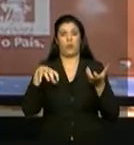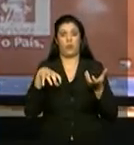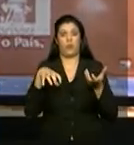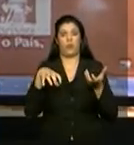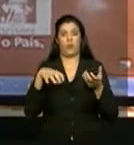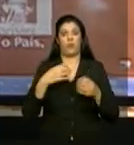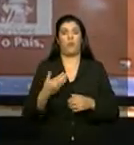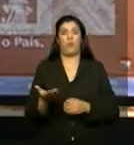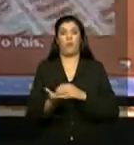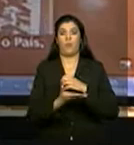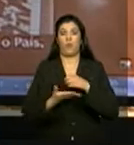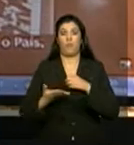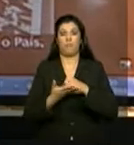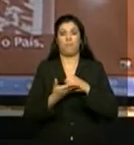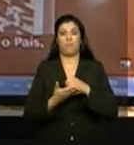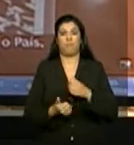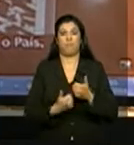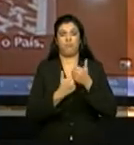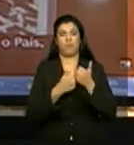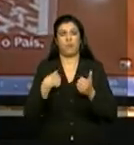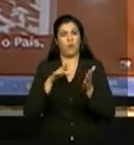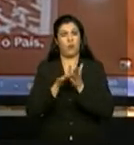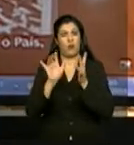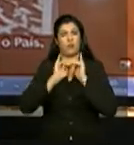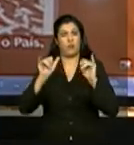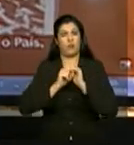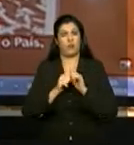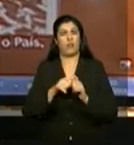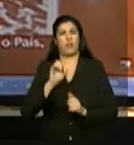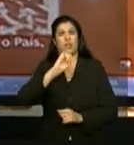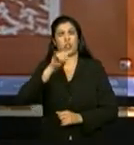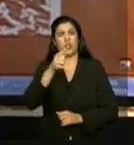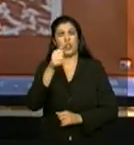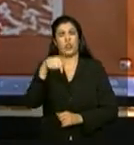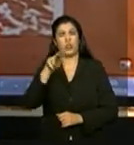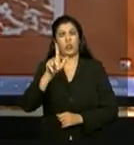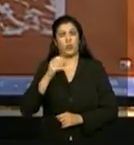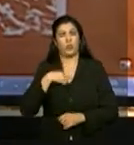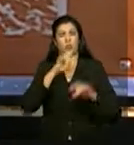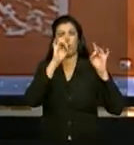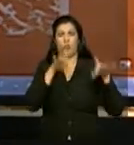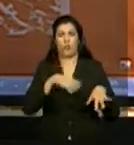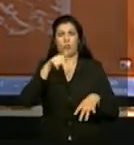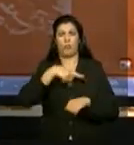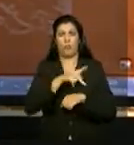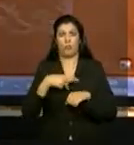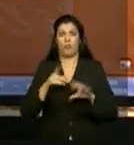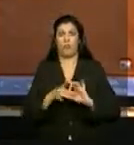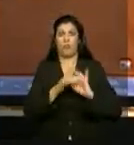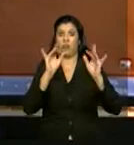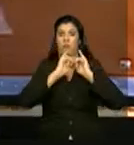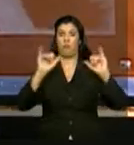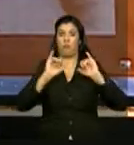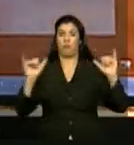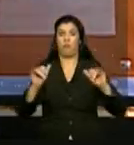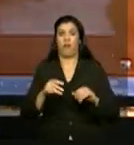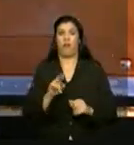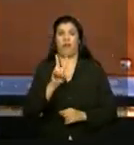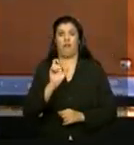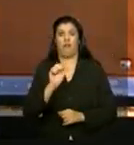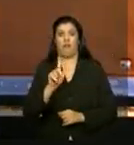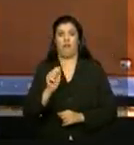baseado em uma falsa notícia de que jango havia deixado o país declarou vaga a presidência da república